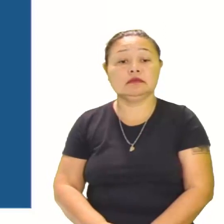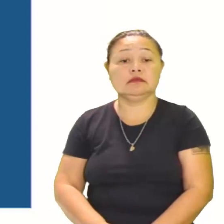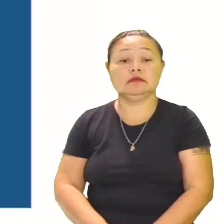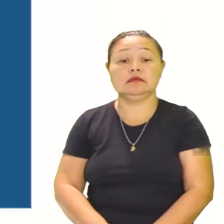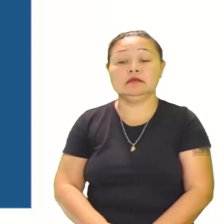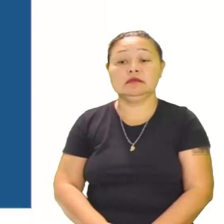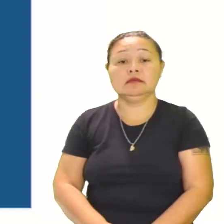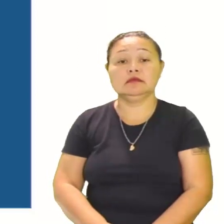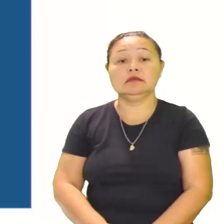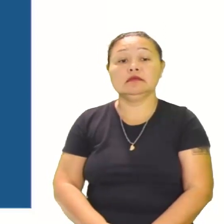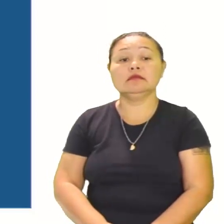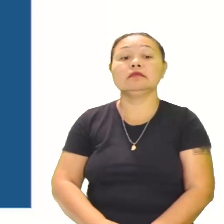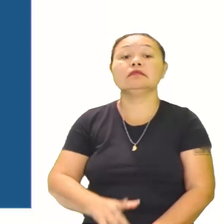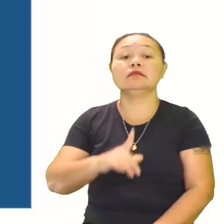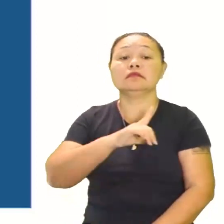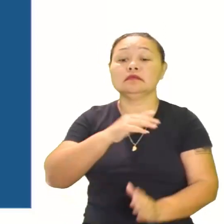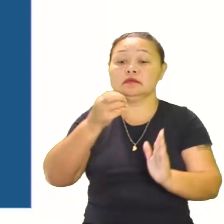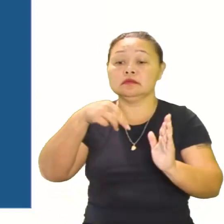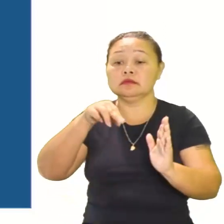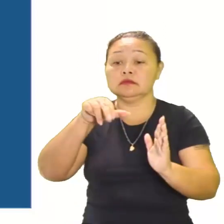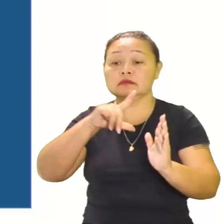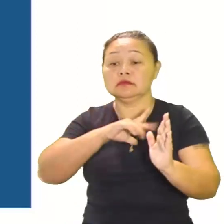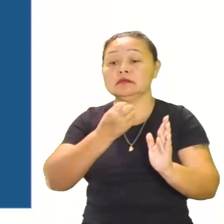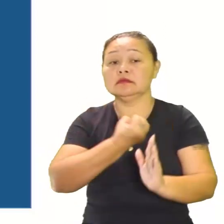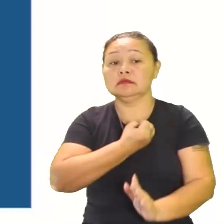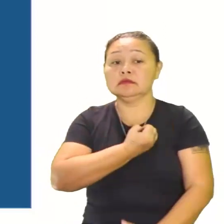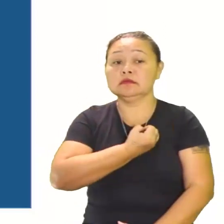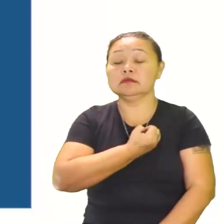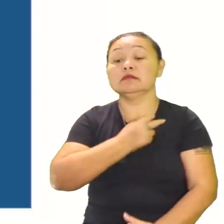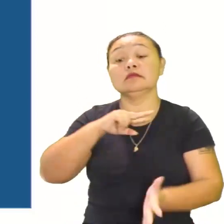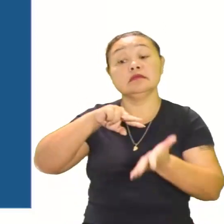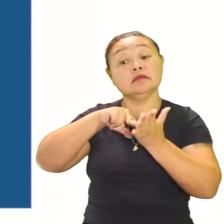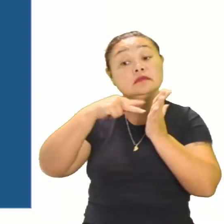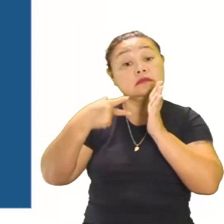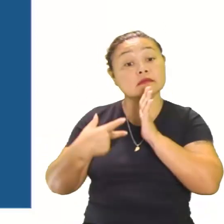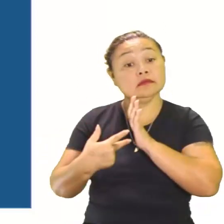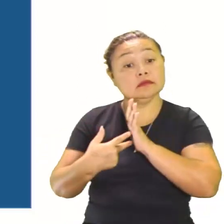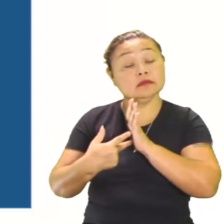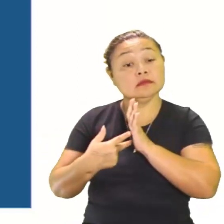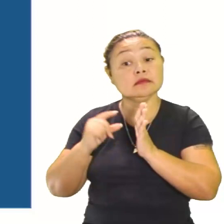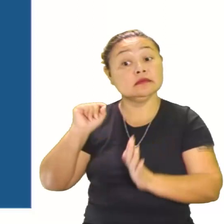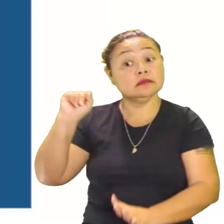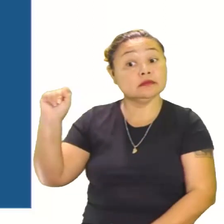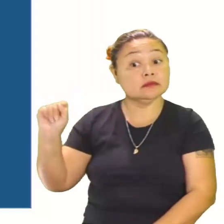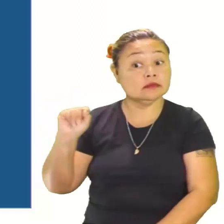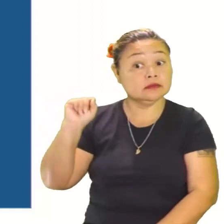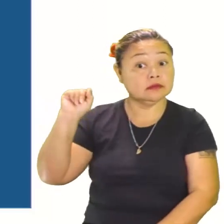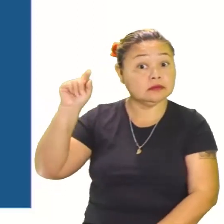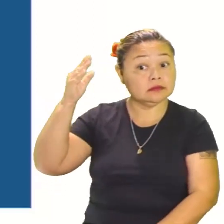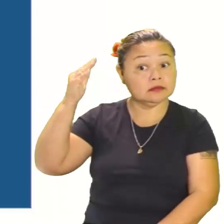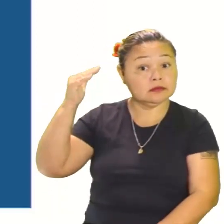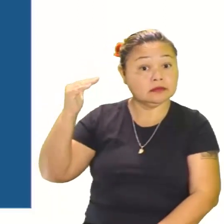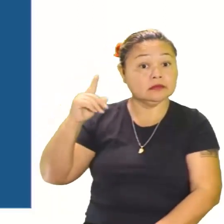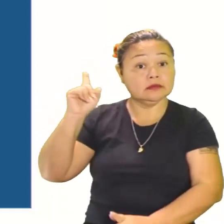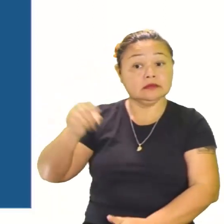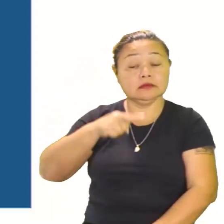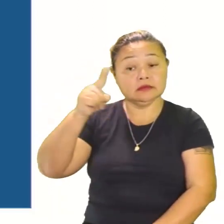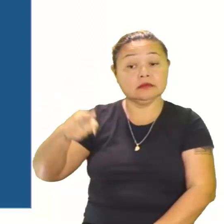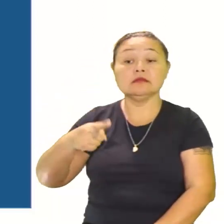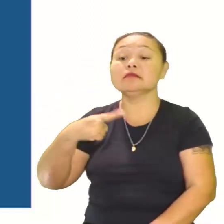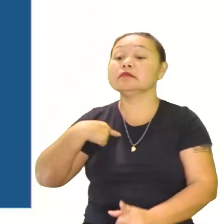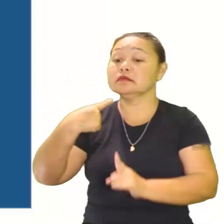decimal. Ter um módulo em um valor significa o quê?